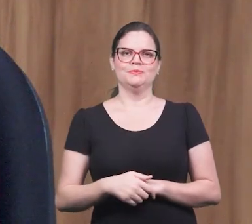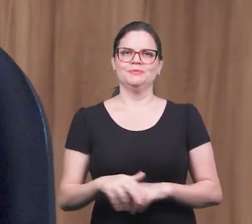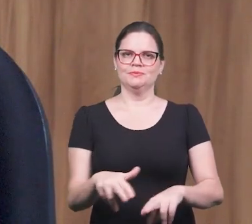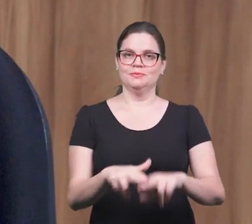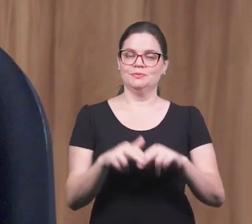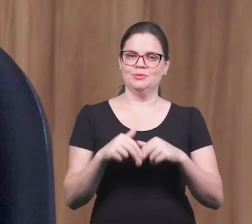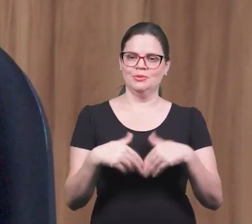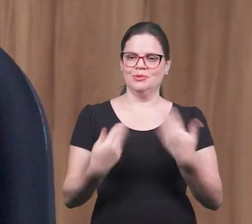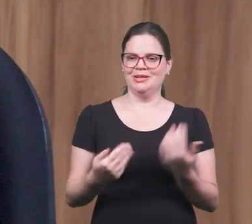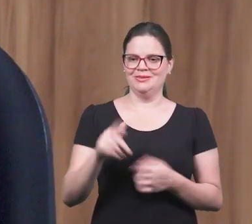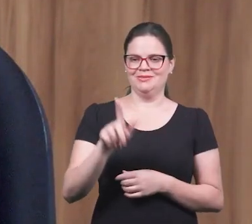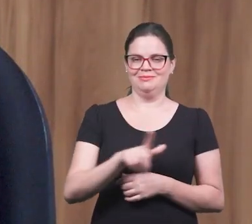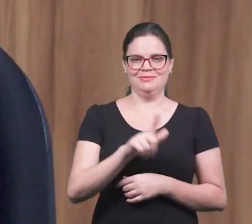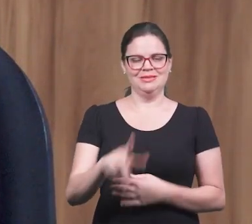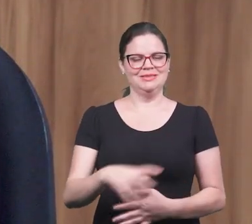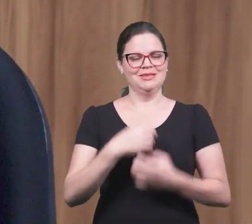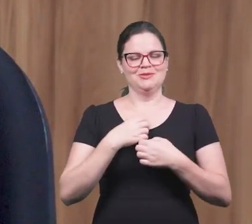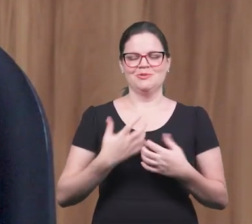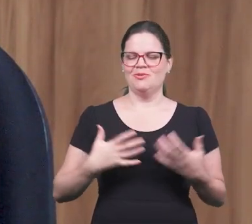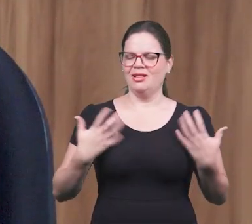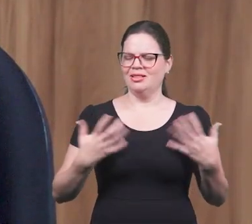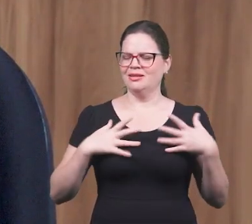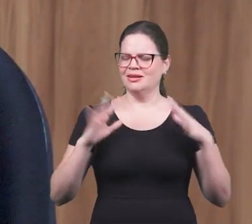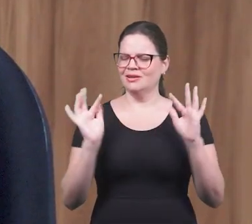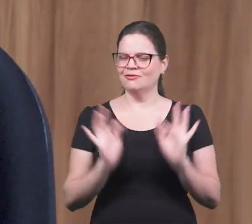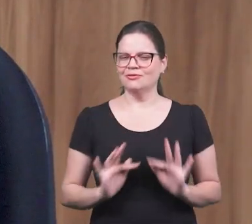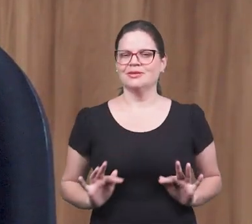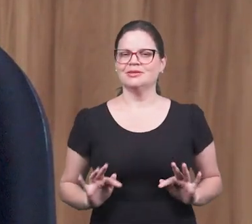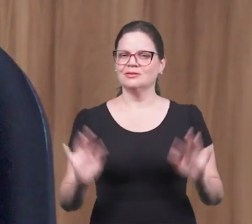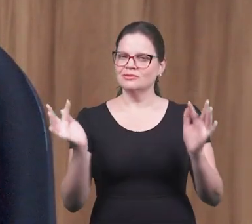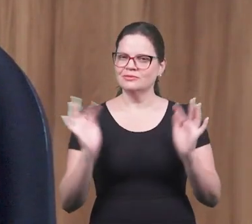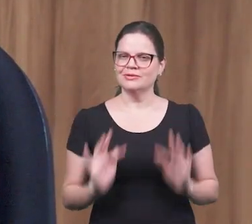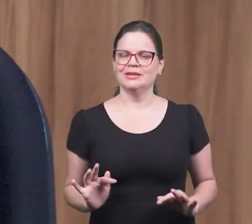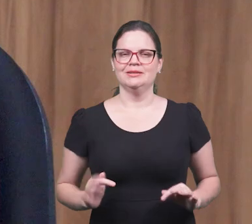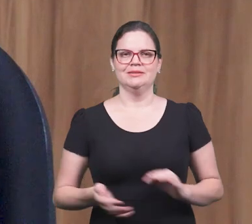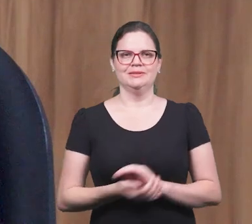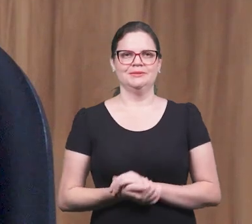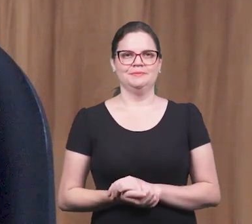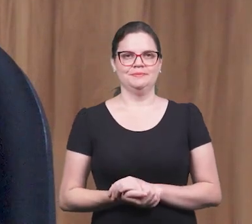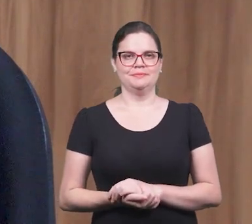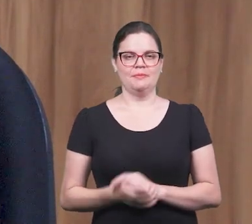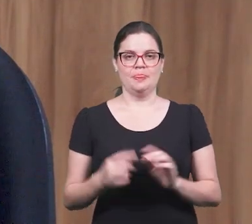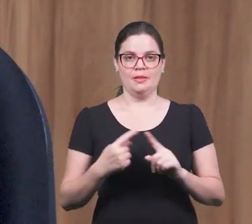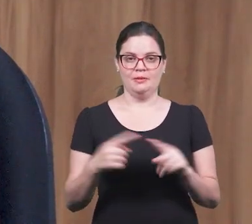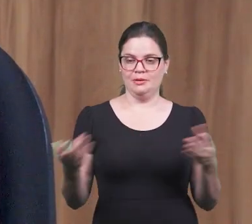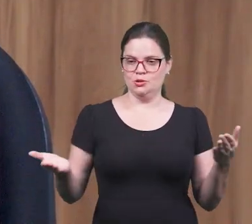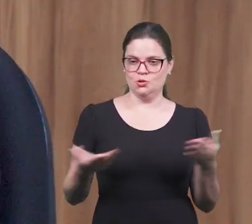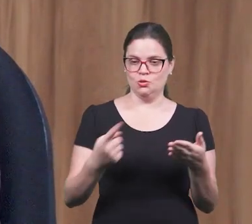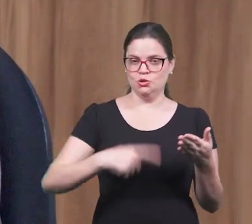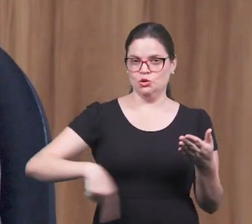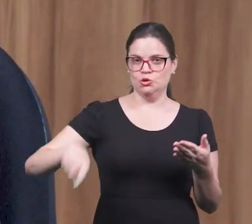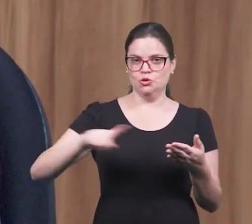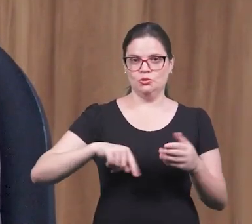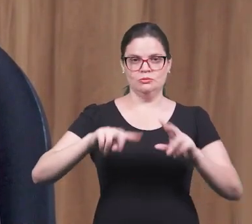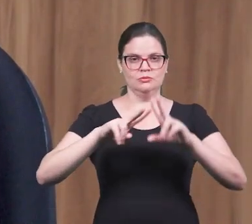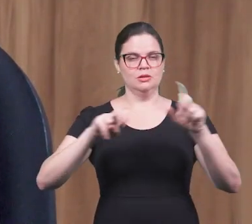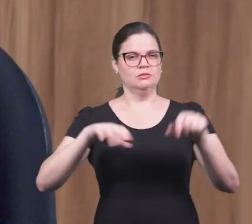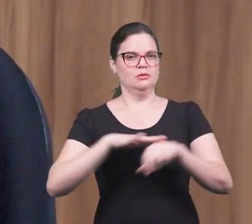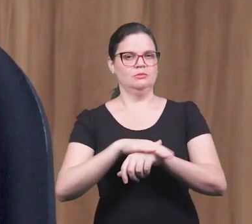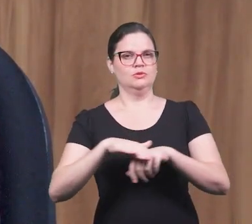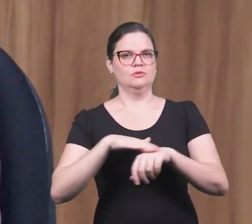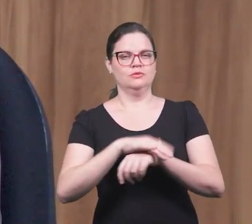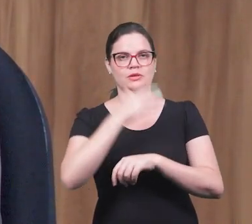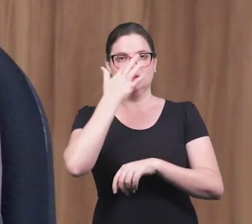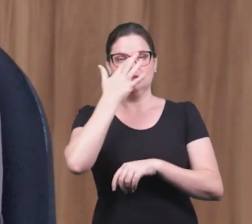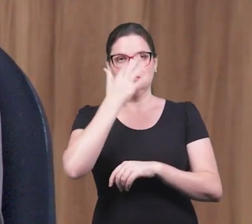isso que ele teve o gozo, né? A alegria, né? Então ele se alegrou por isso. Mas aqui, hoje, nós estamos tratando assim de uma